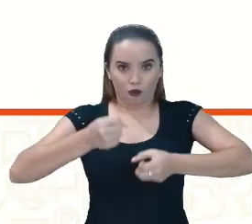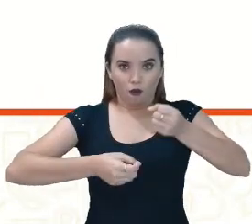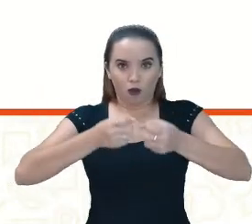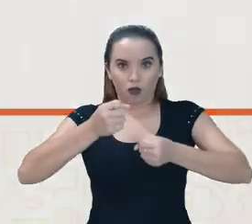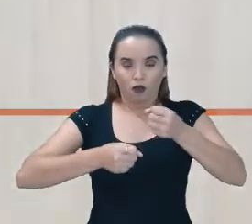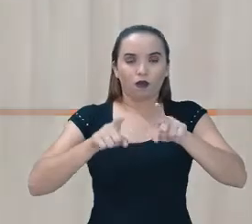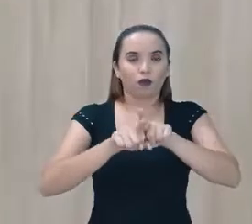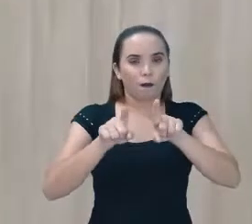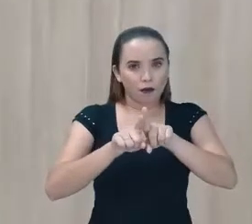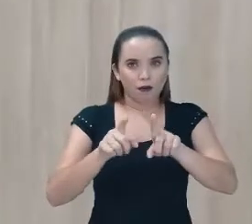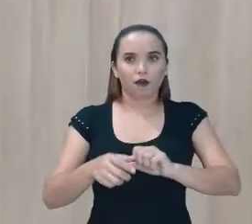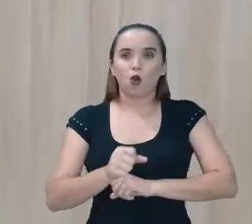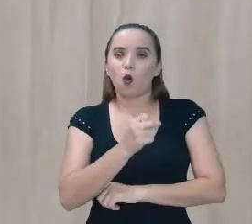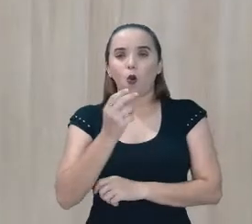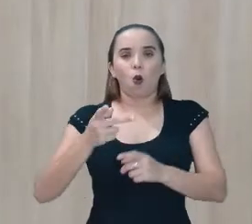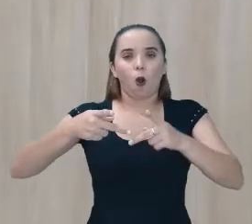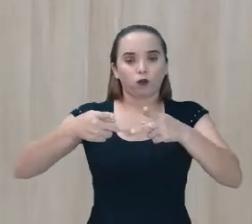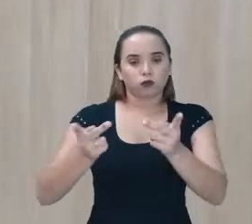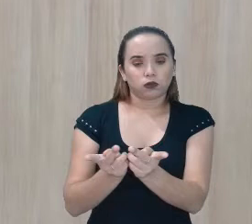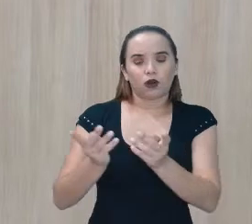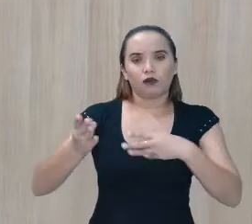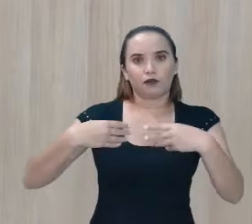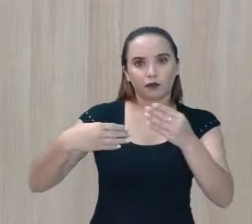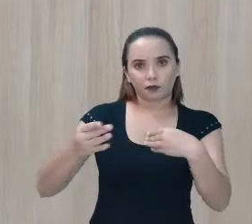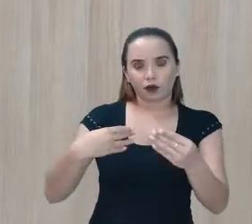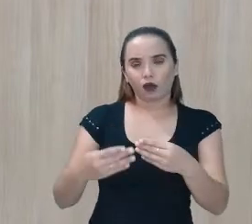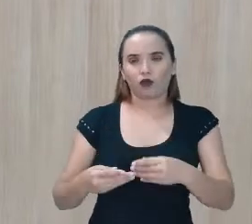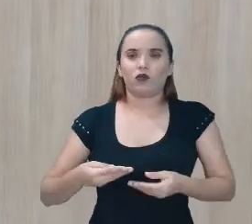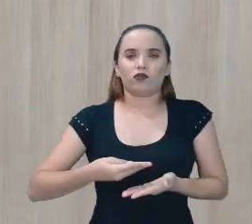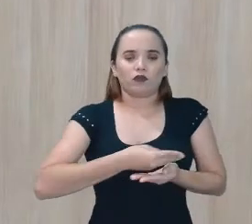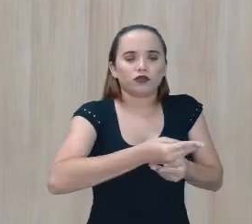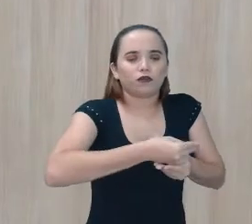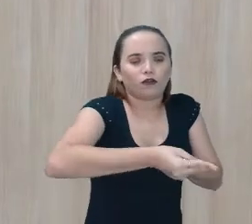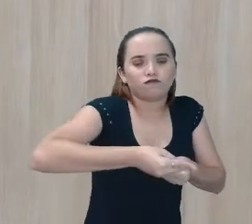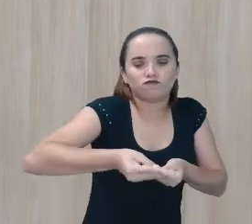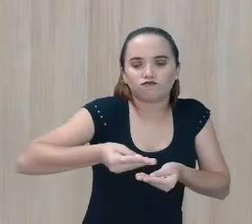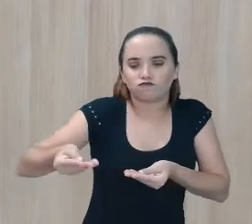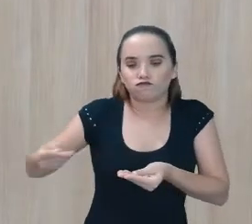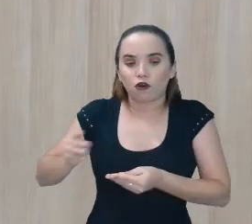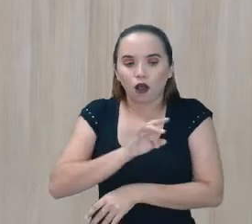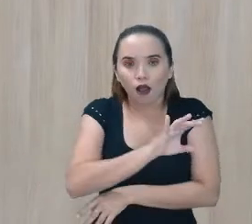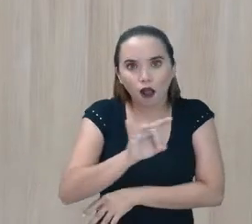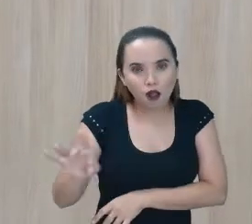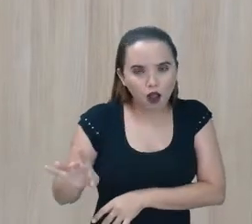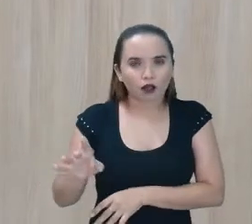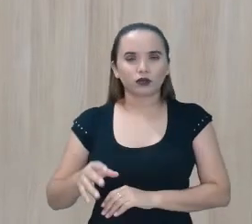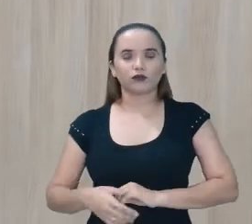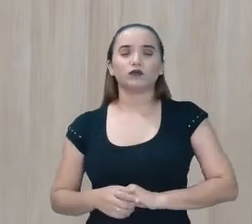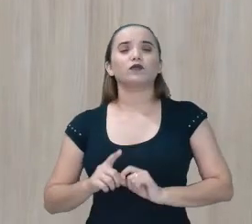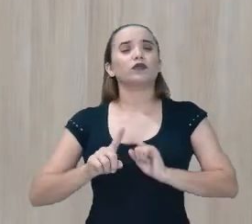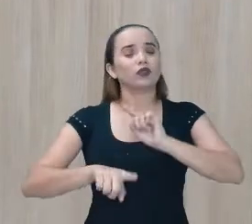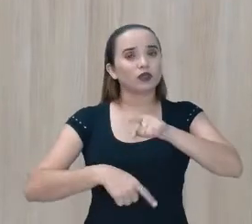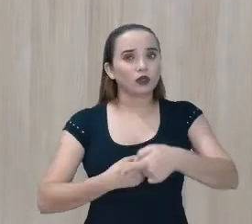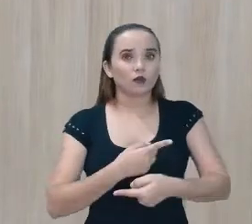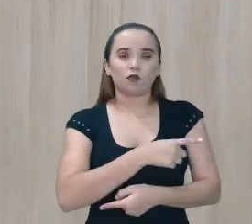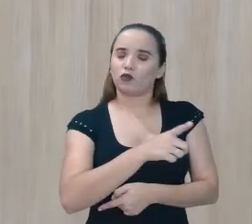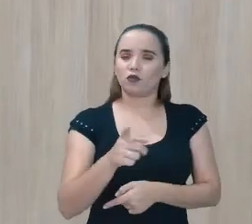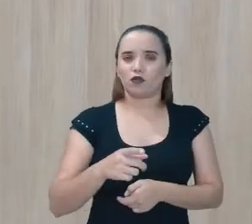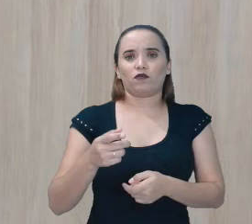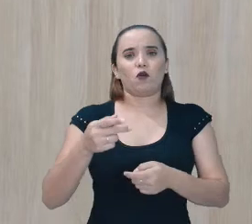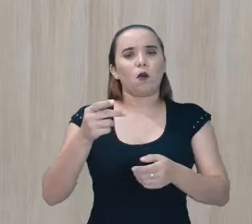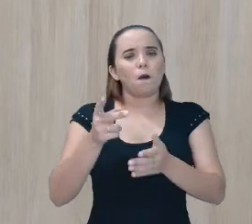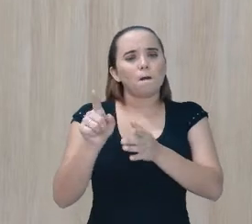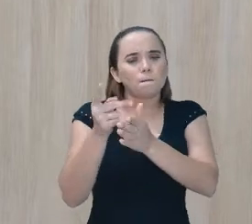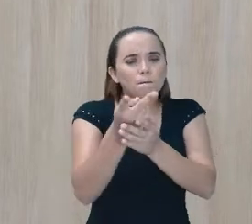prato descartáveis, e entrega na sala de aula, onde eles vão procurar em revistas,